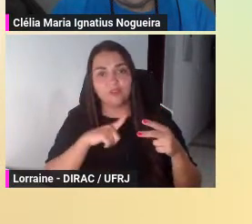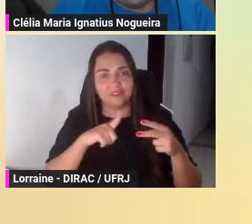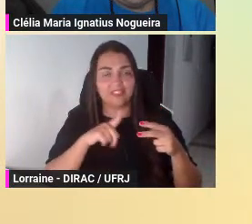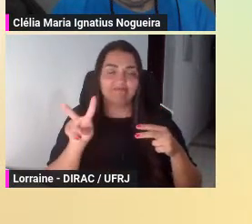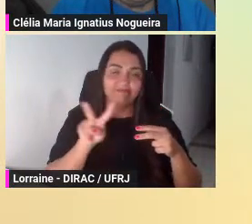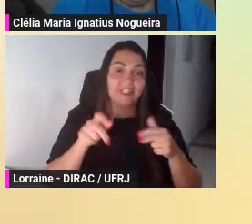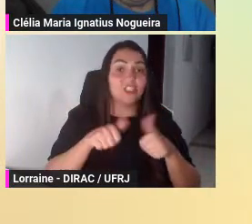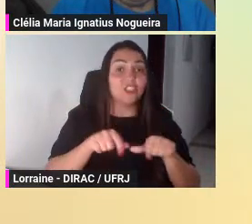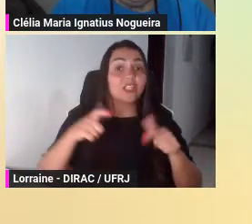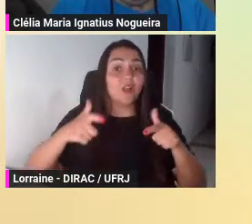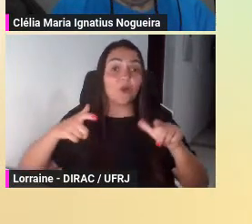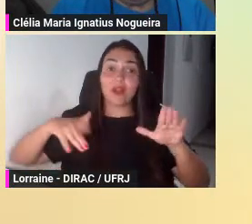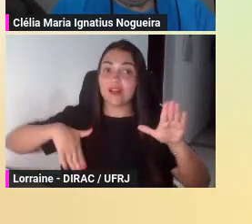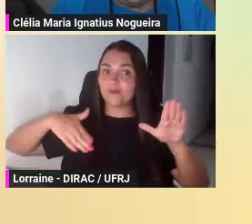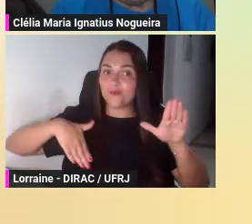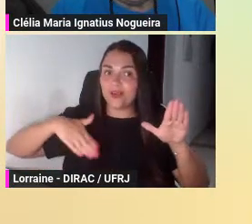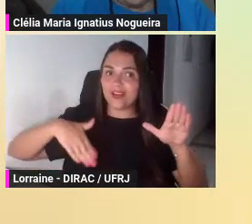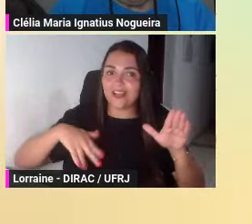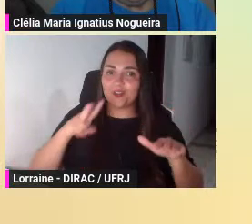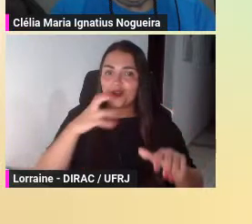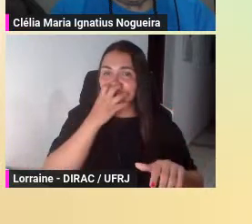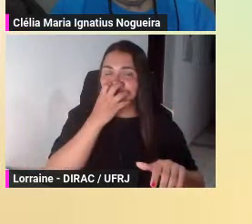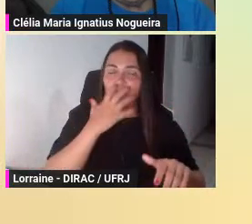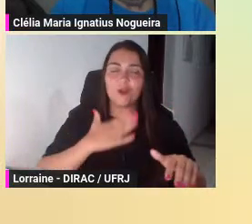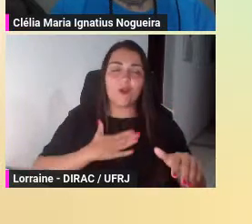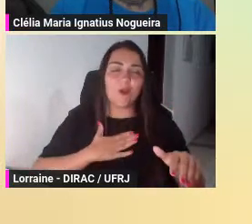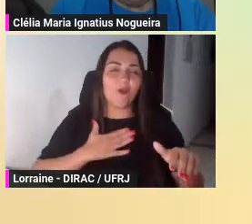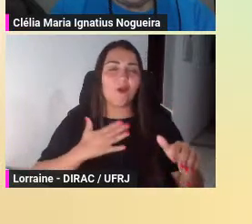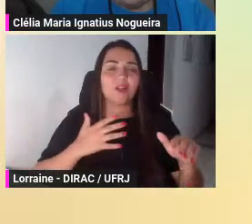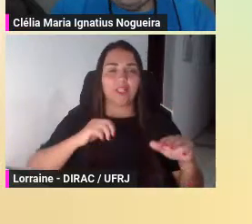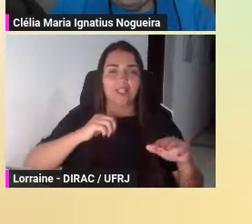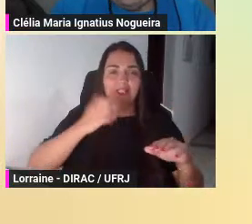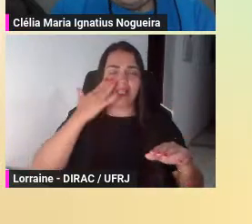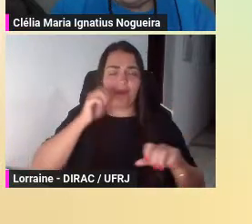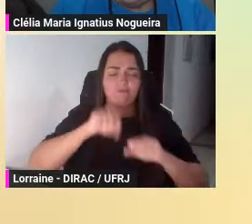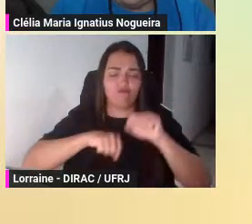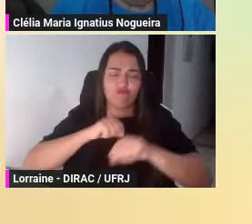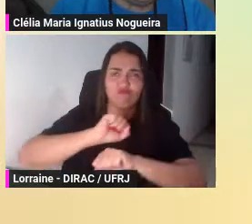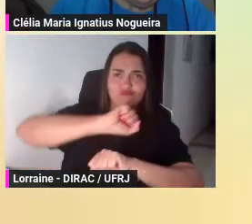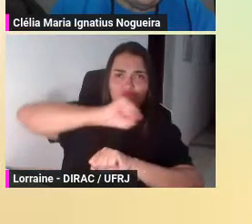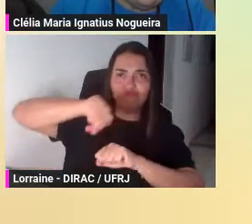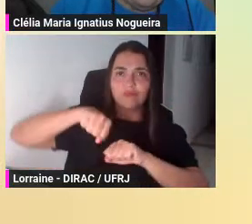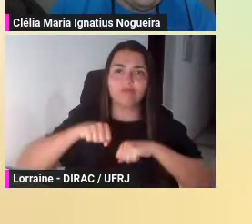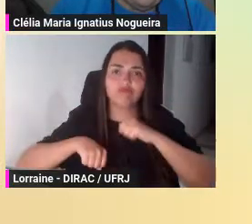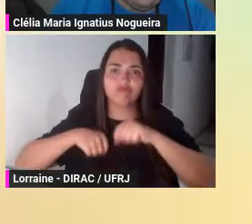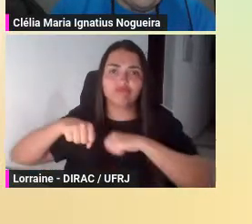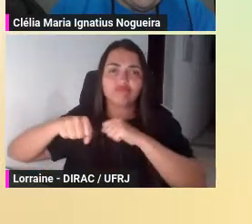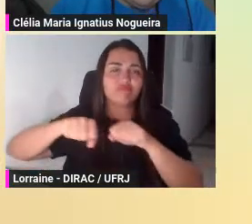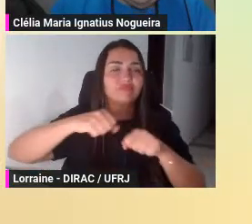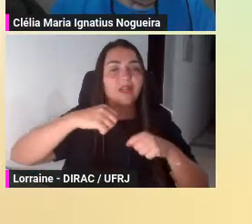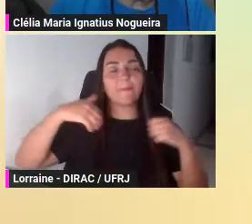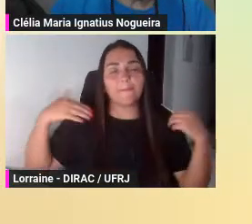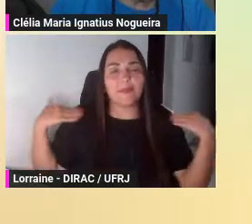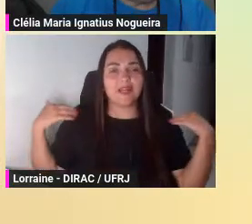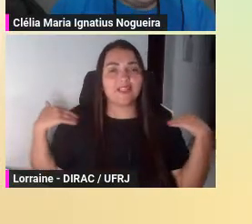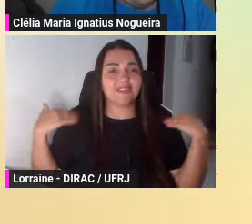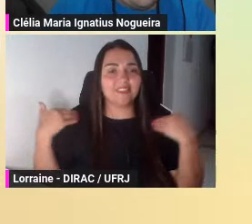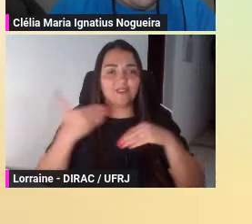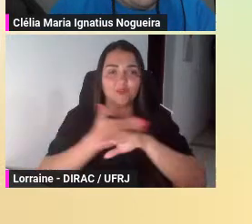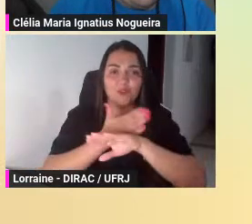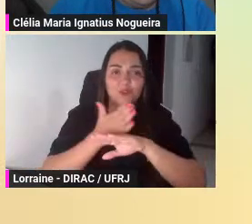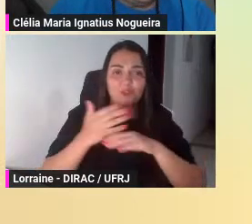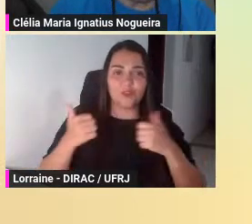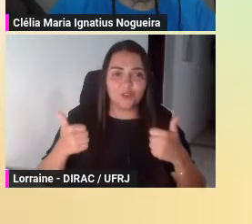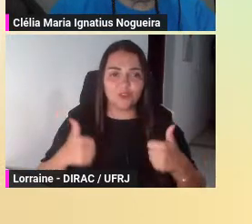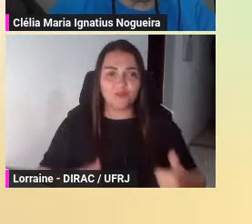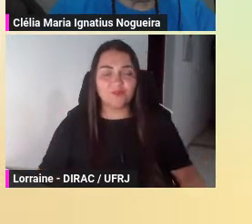lá na praia, ele ali se diverte, abre o portão, sai para a rua, passeia o tempo todo. O que eu queria dizer,